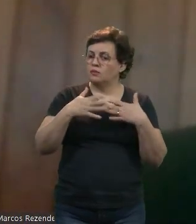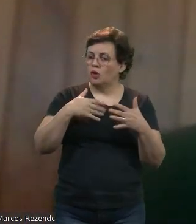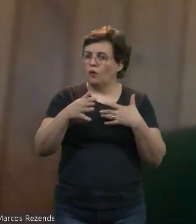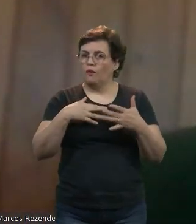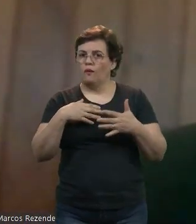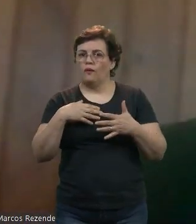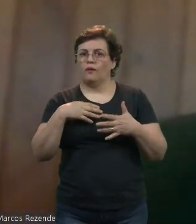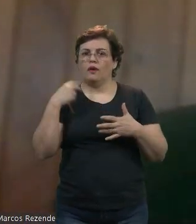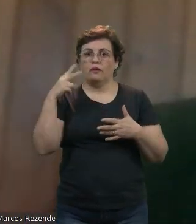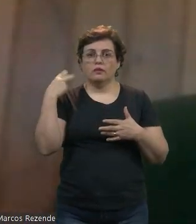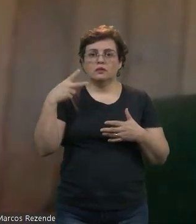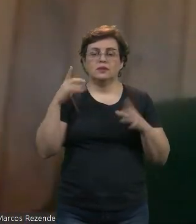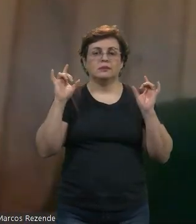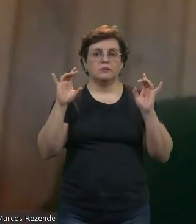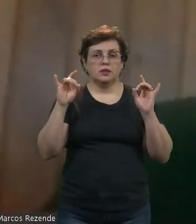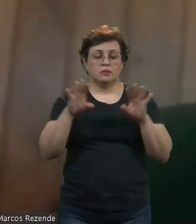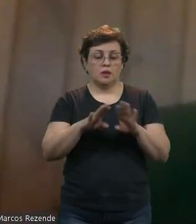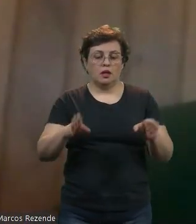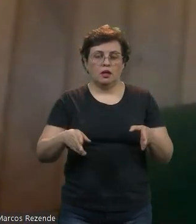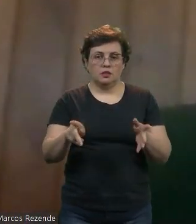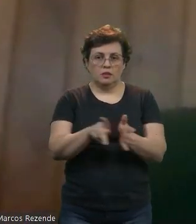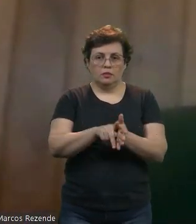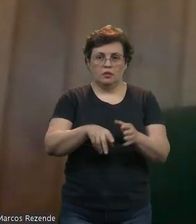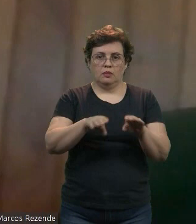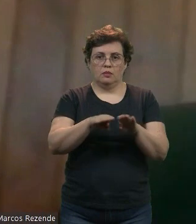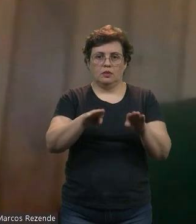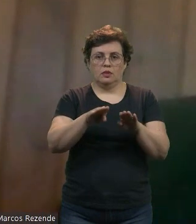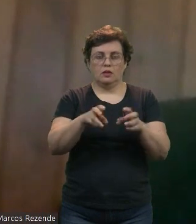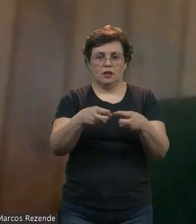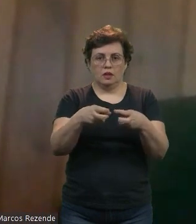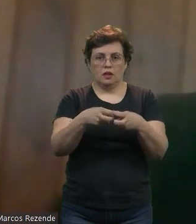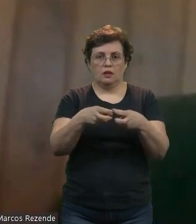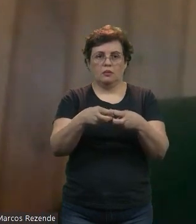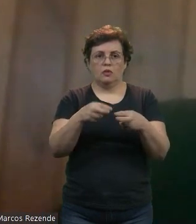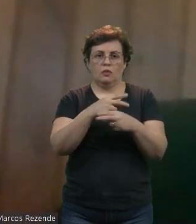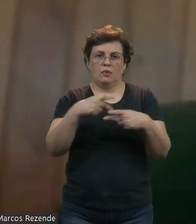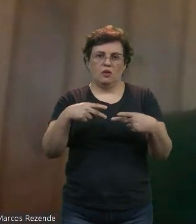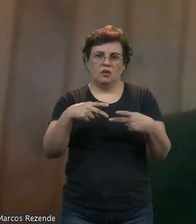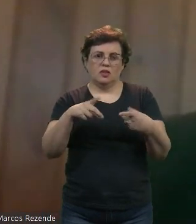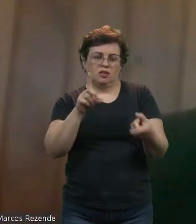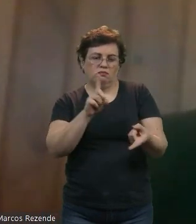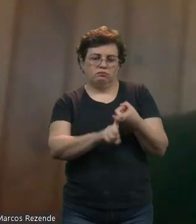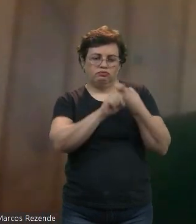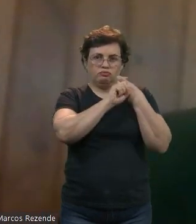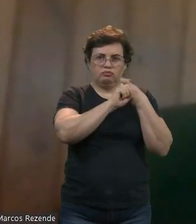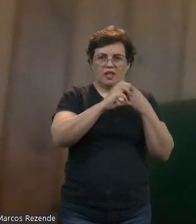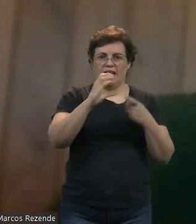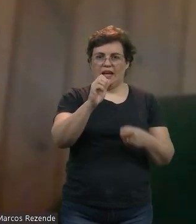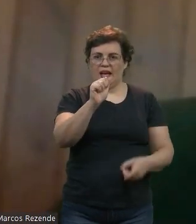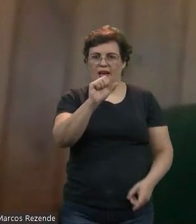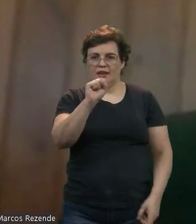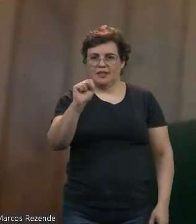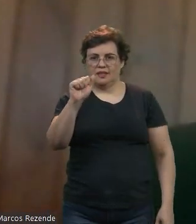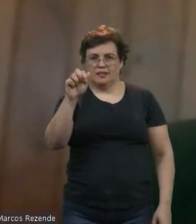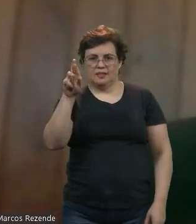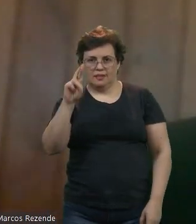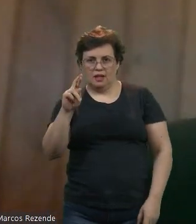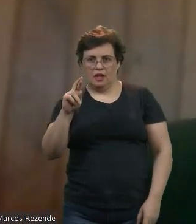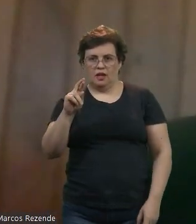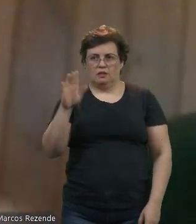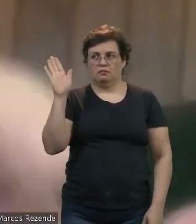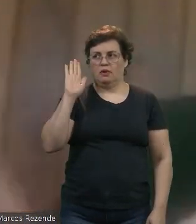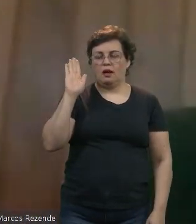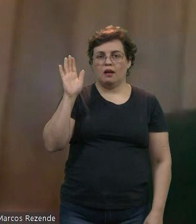especialmente para a mesa da Câmara, uma questão de cassação de candidatura, de